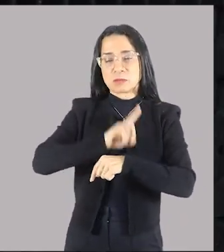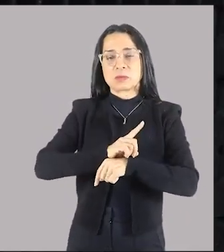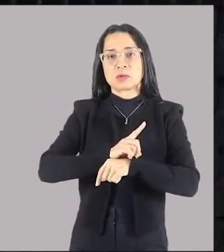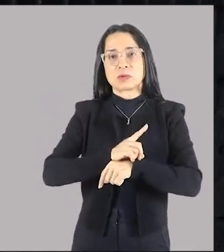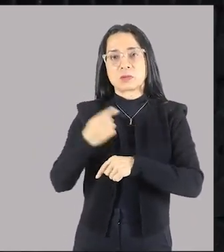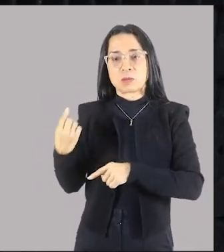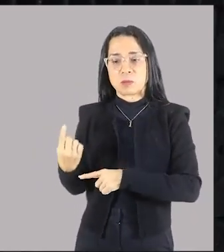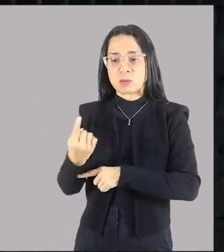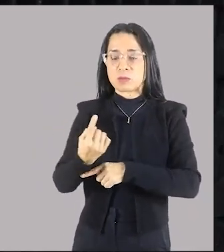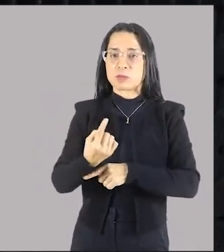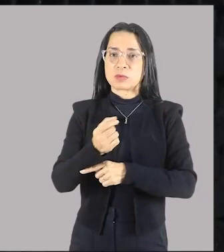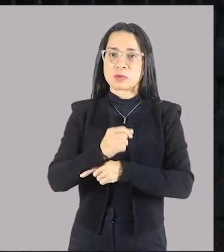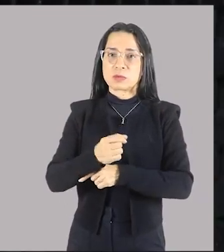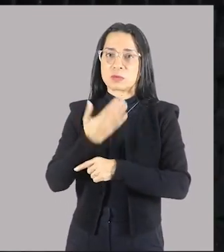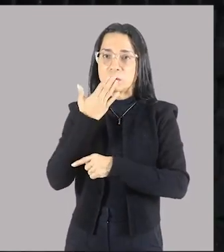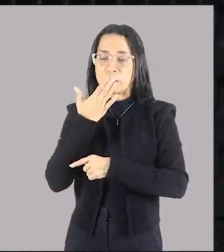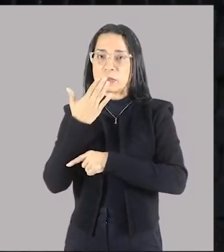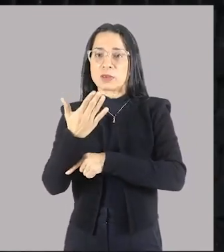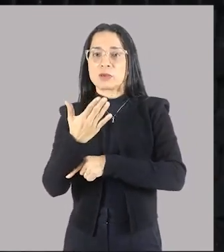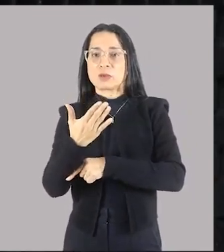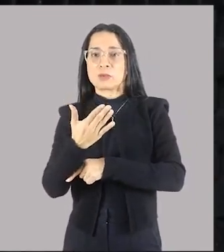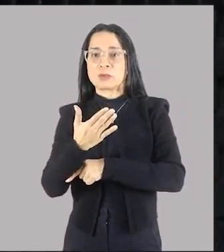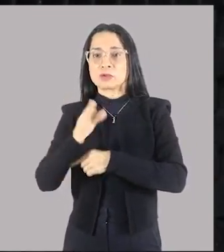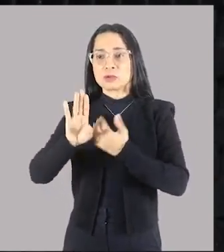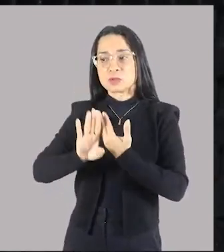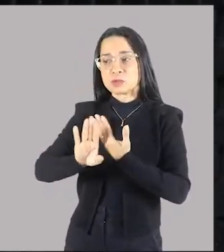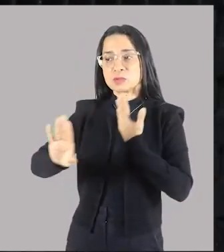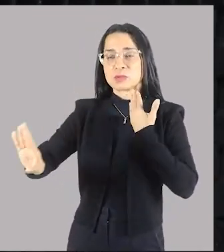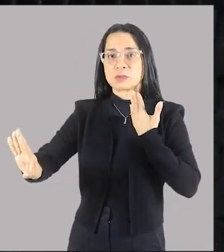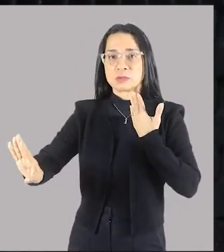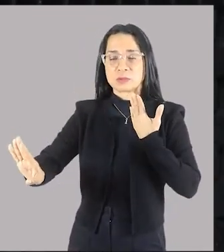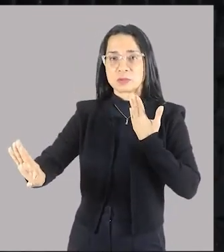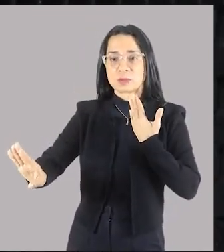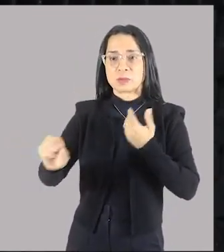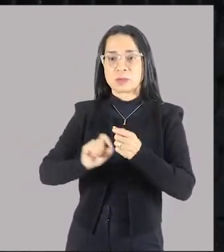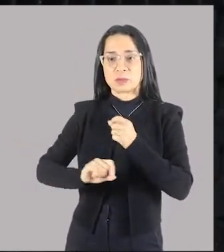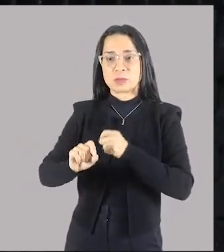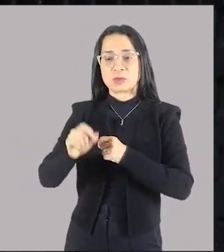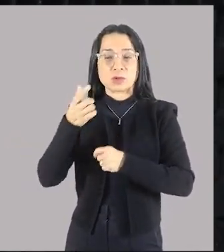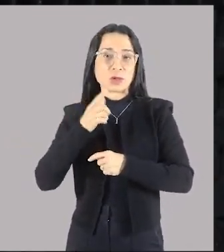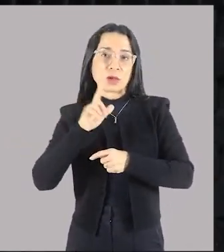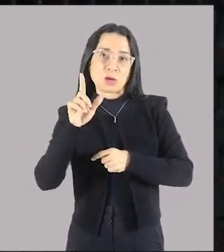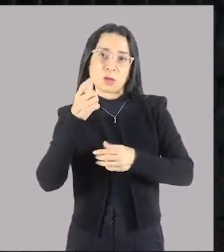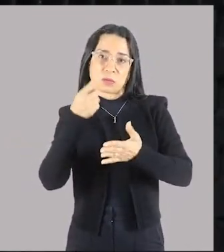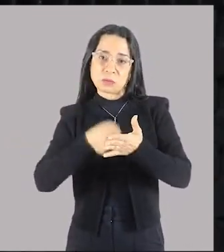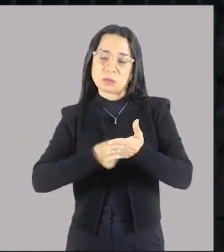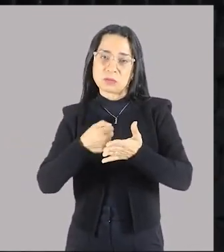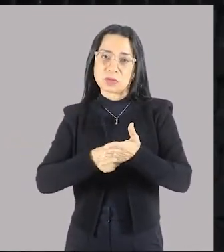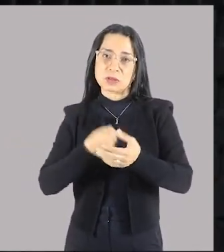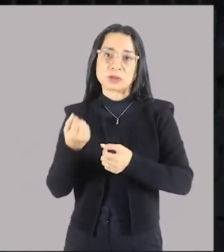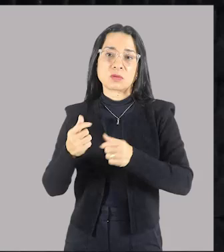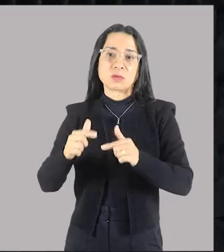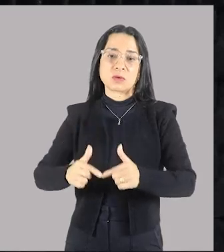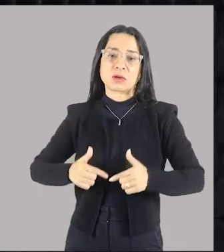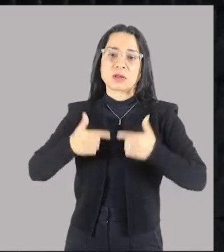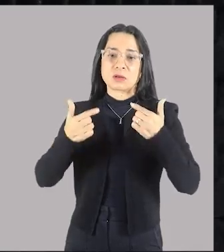pedindo o impeachment de Collor, o afastamento de Collor, além de outras exigências, como a luta, por exemplo, contra os